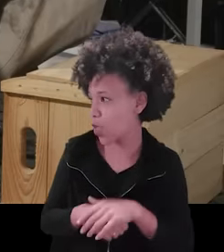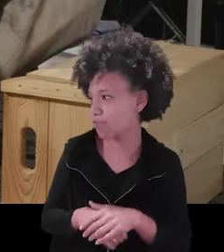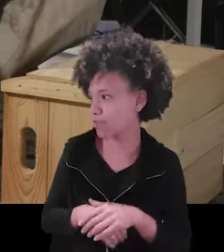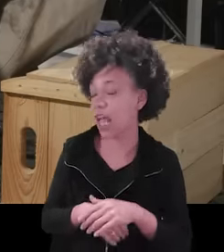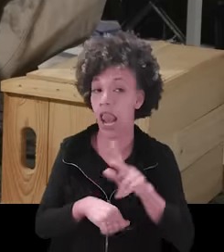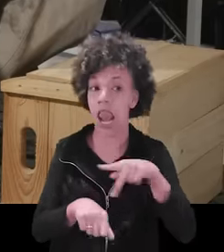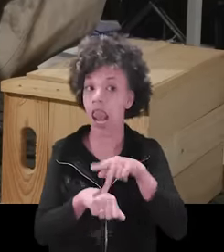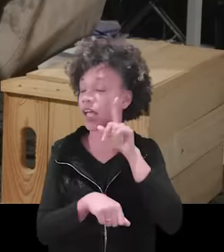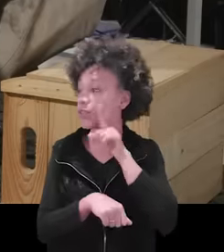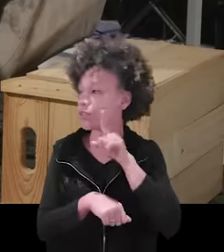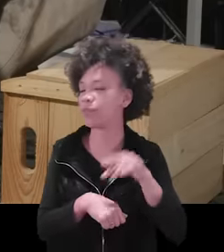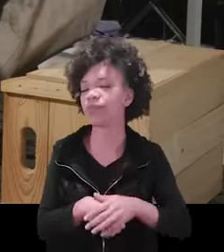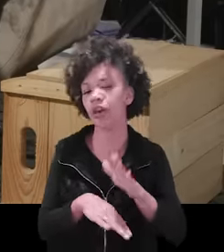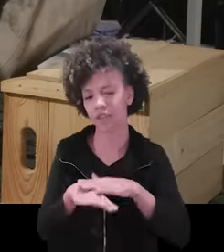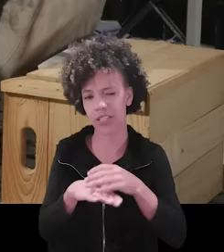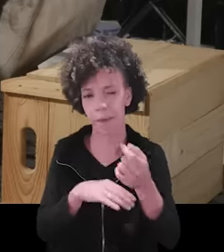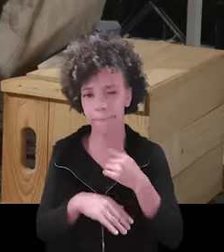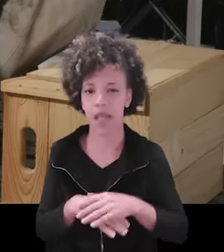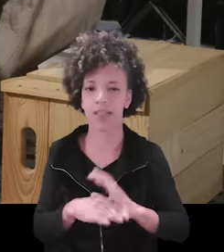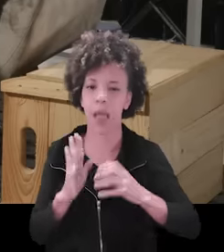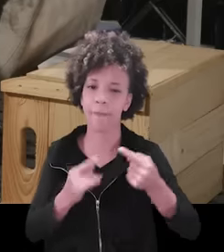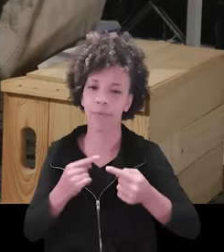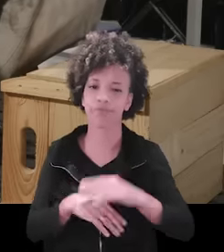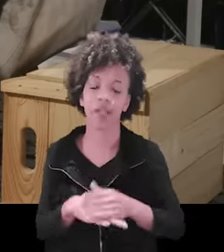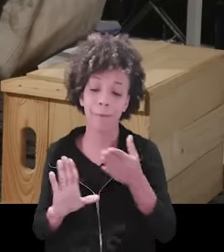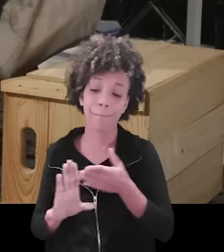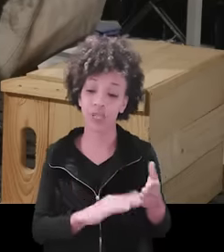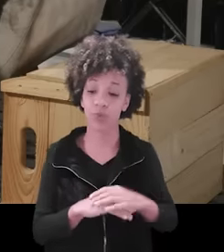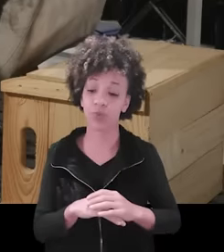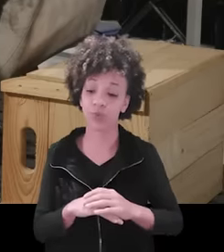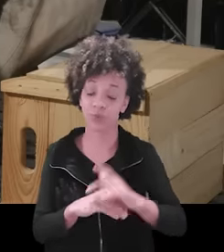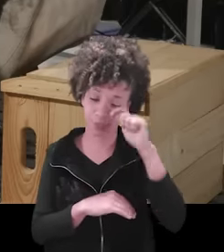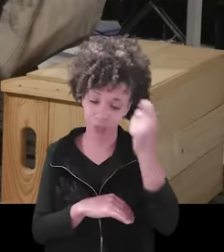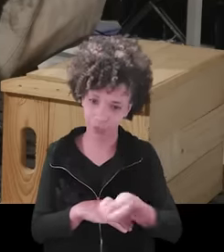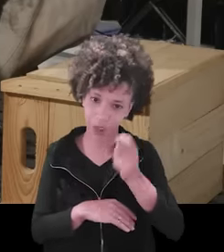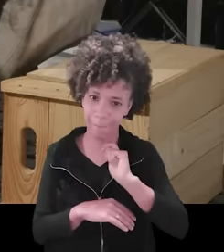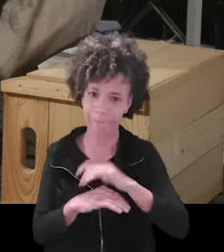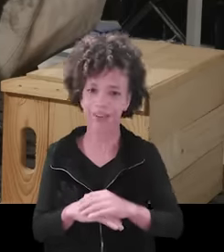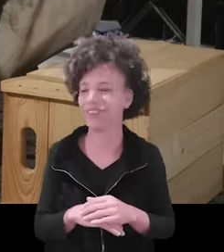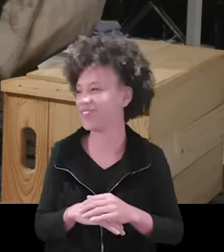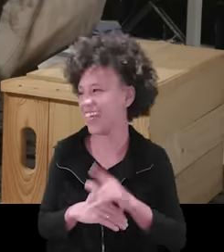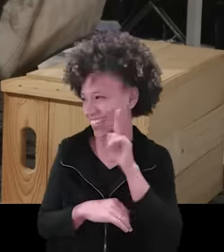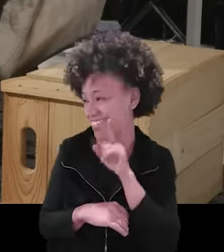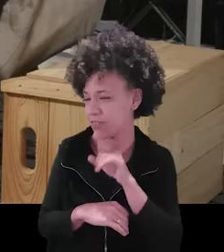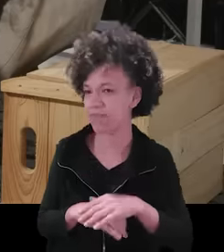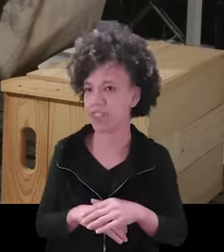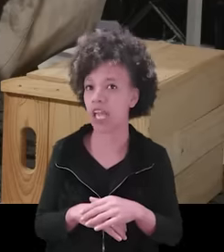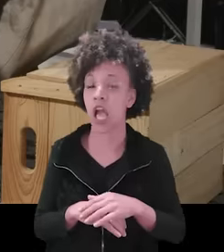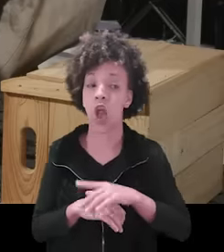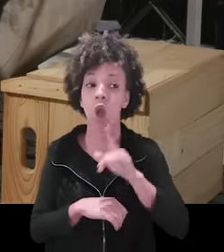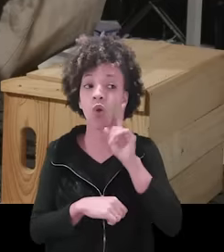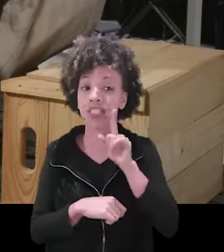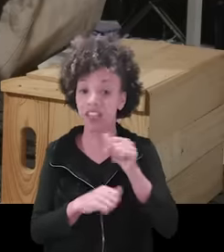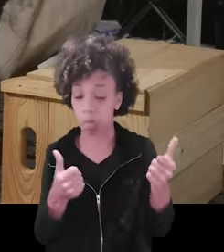do Davi chapéu quando eu tava no Estados Unidos eu vou fazer a piada é politicamente momento piada chapéu vai poder chapéu um comediante negro e deixamos